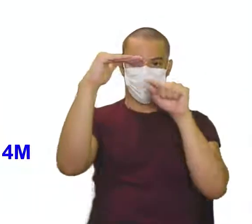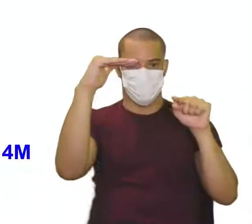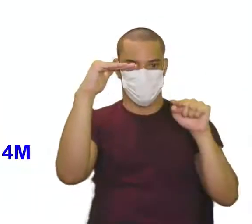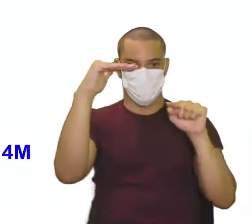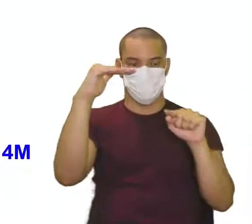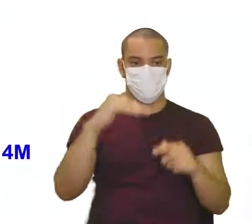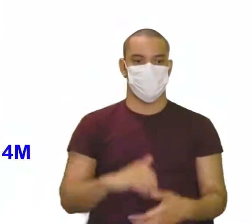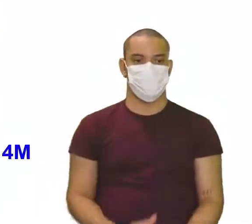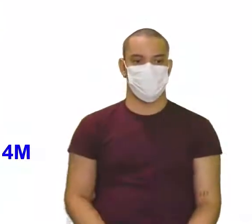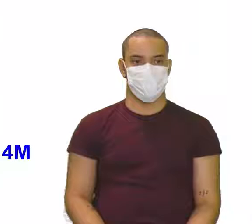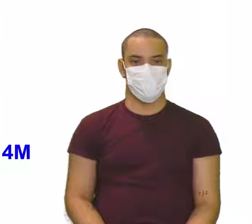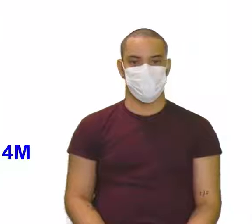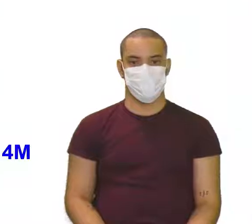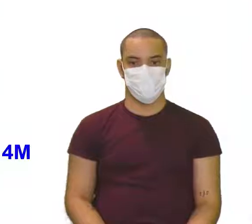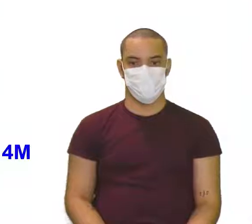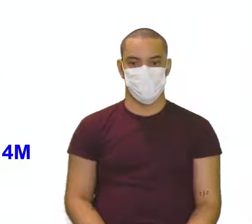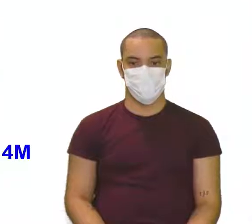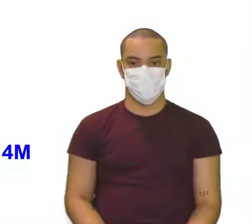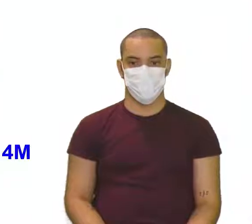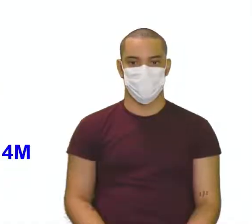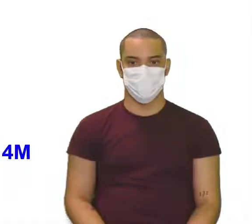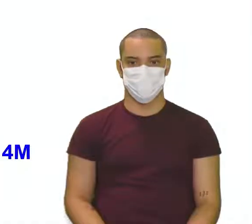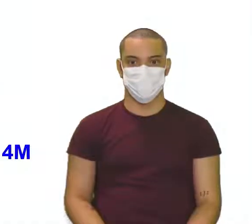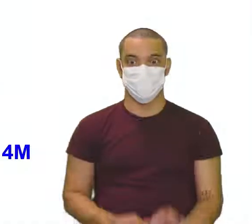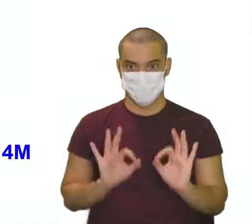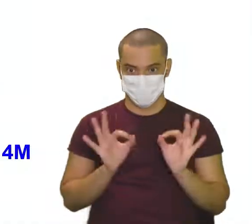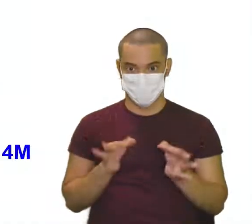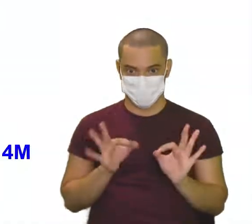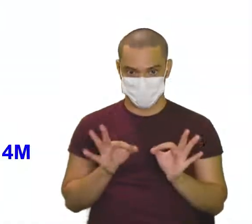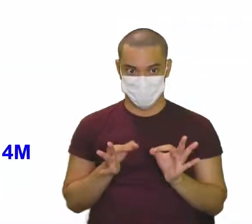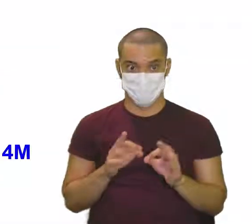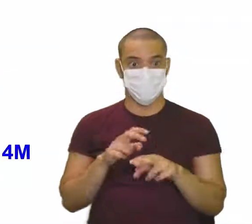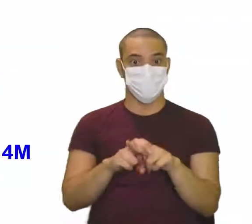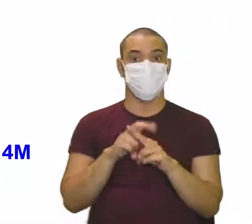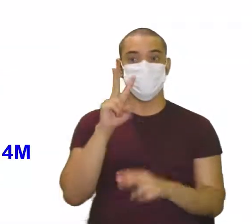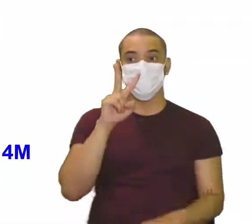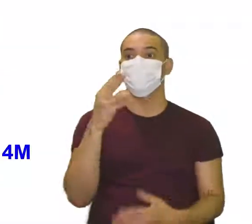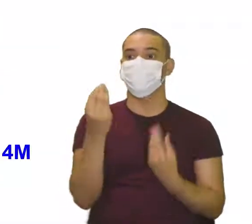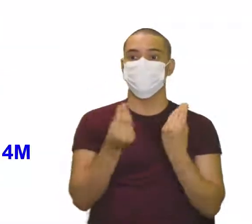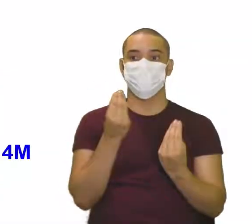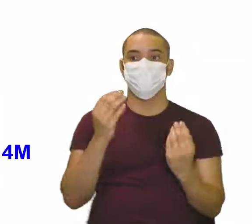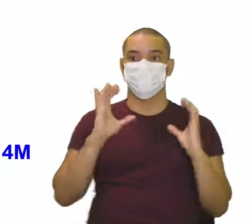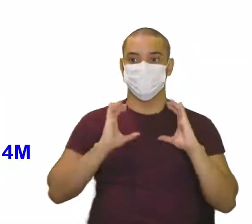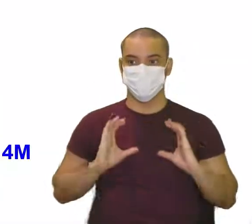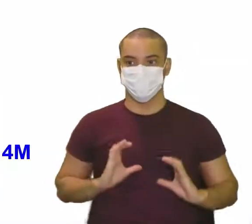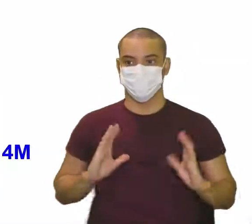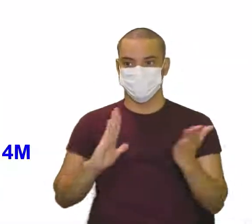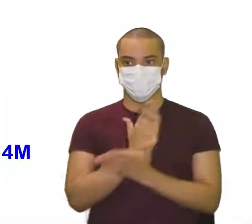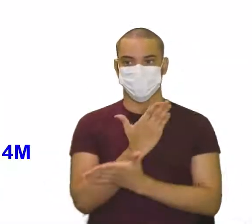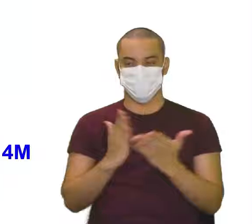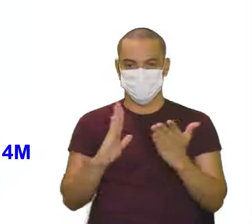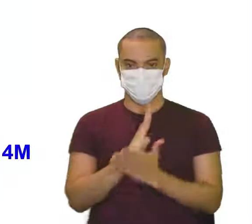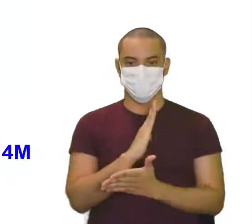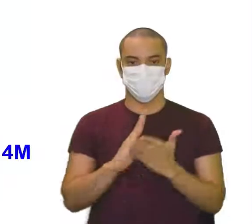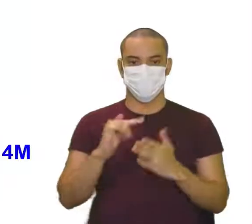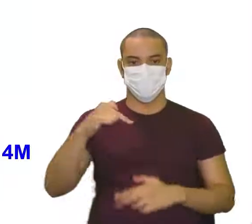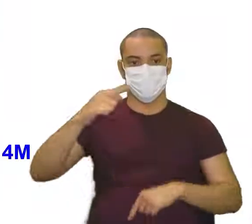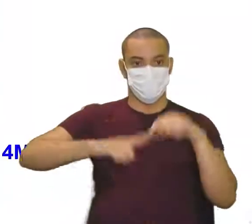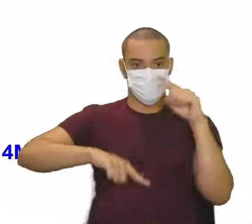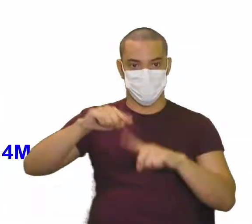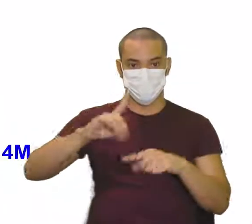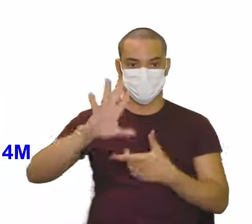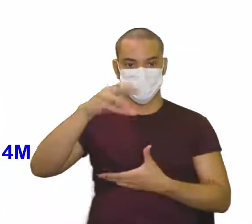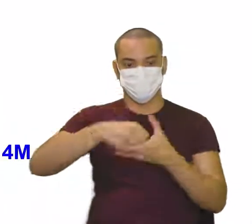ali menor que a da partícula alfa, ok? E aqui nós vimos aí o comportamento de algumas cargas lançadas em um campo